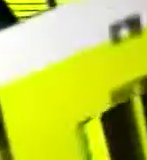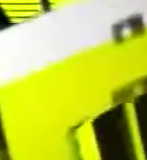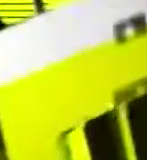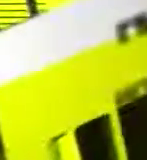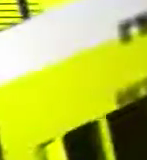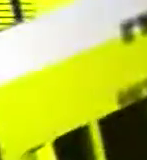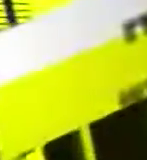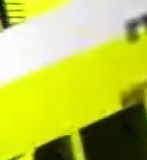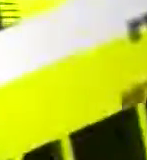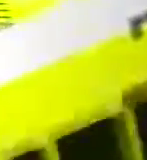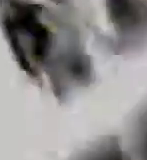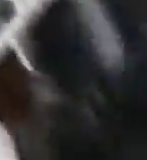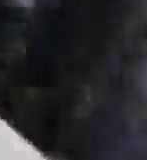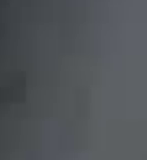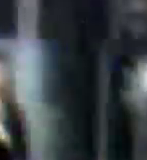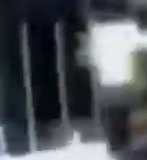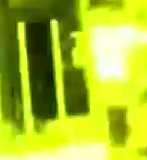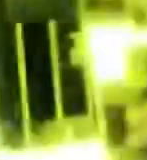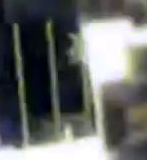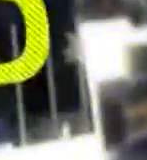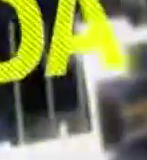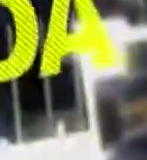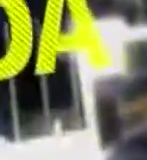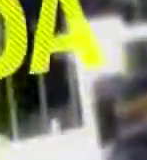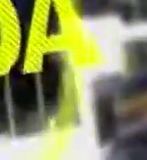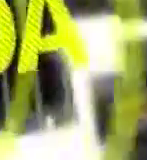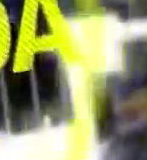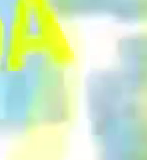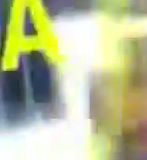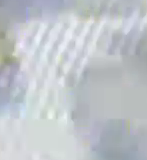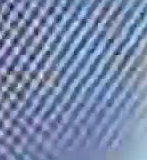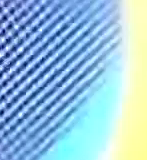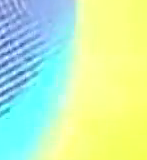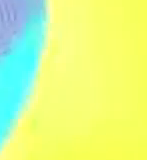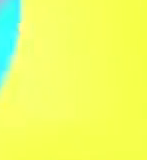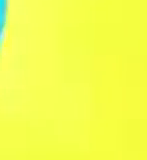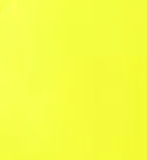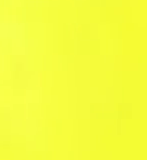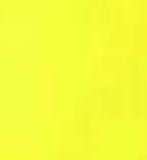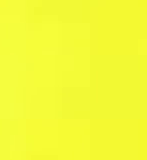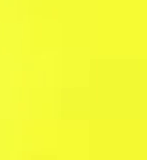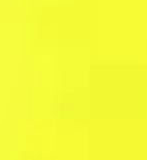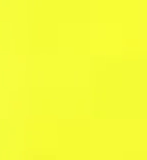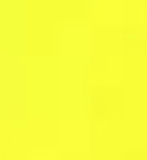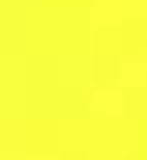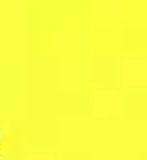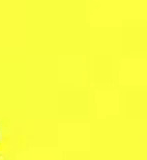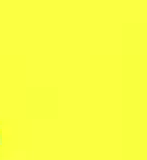Um segundo encaminhamento. Ministério de Santos, do meu estado de São Paulo.